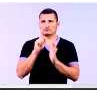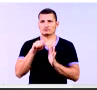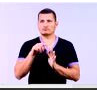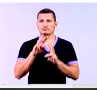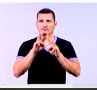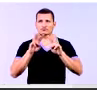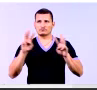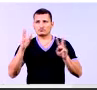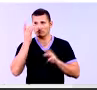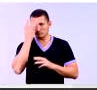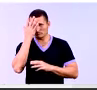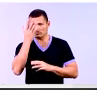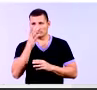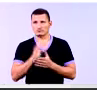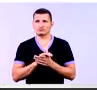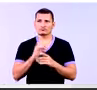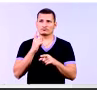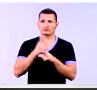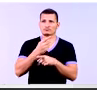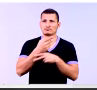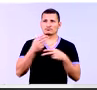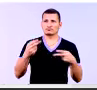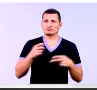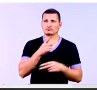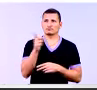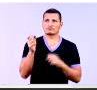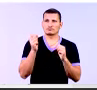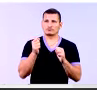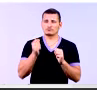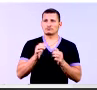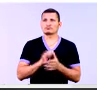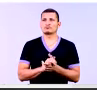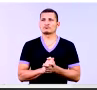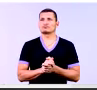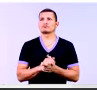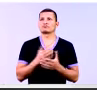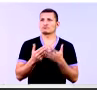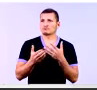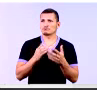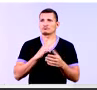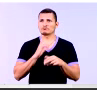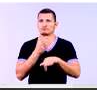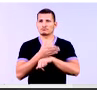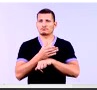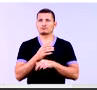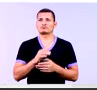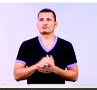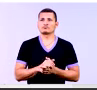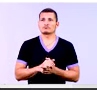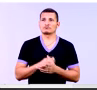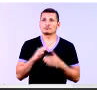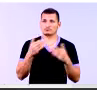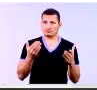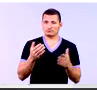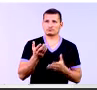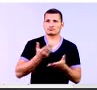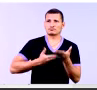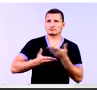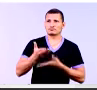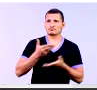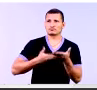de fácil navegação e vocês podem a qualquer momento ter acesso a ele. Então, essa